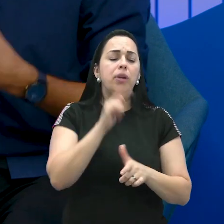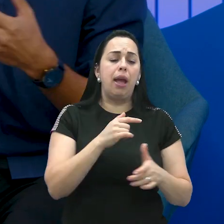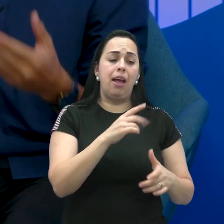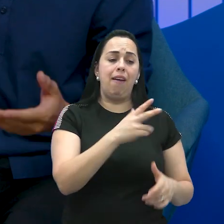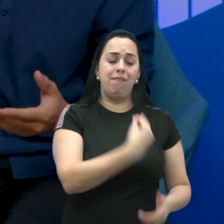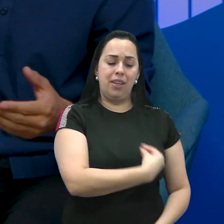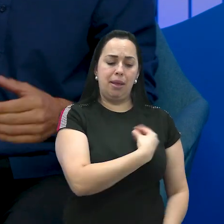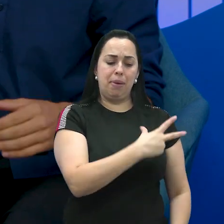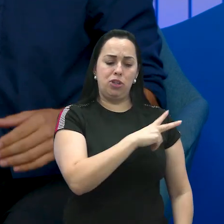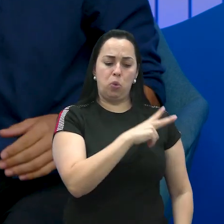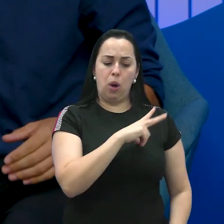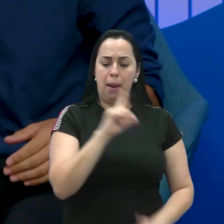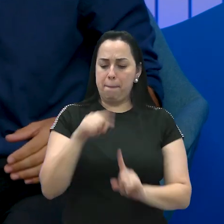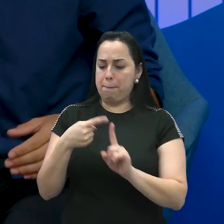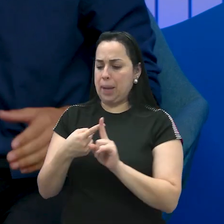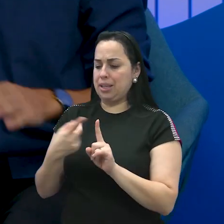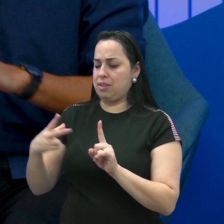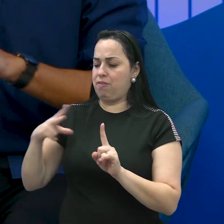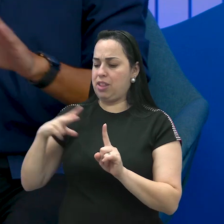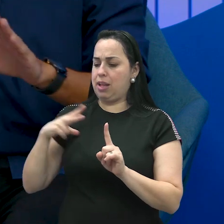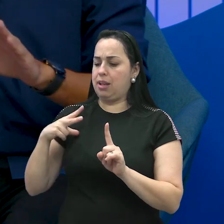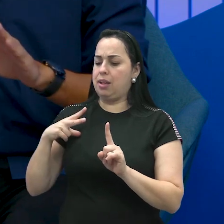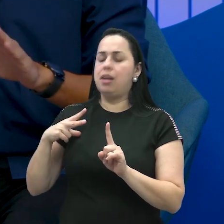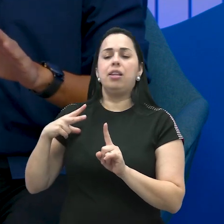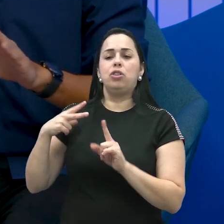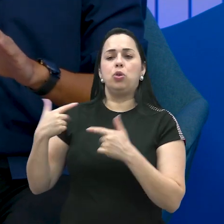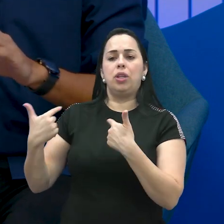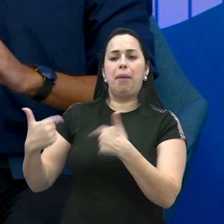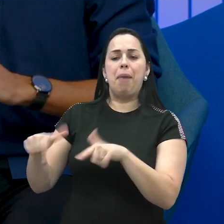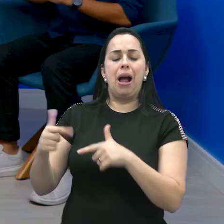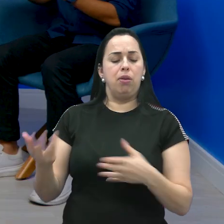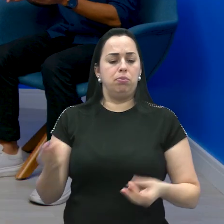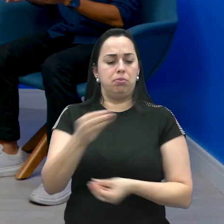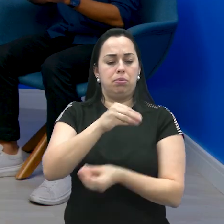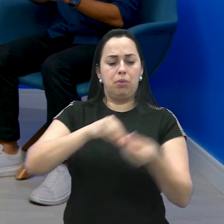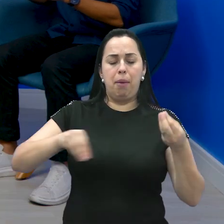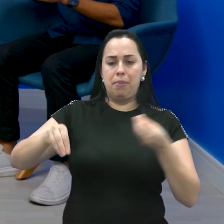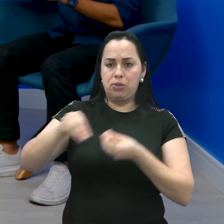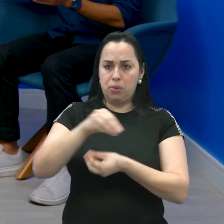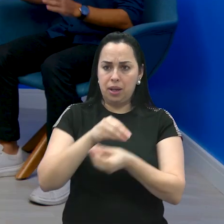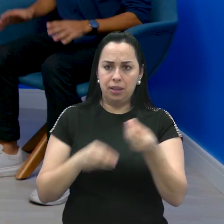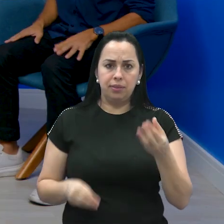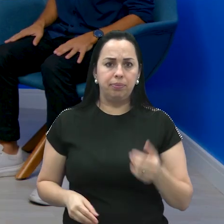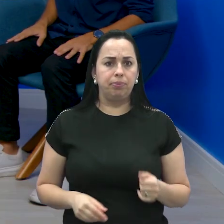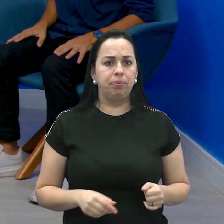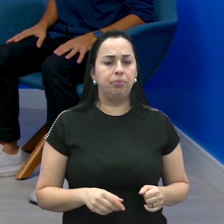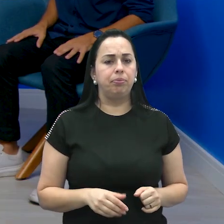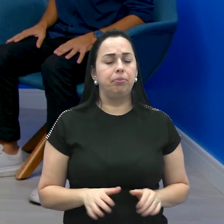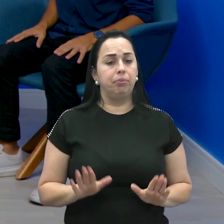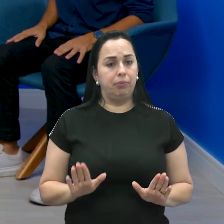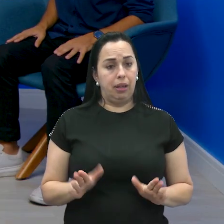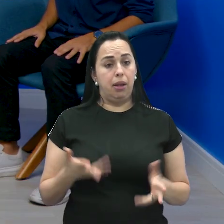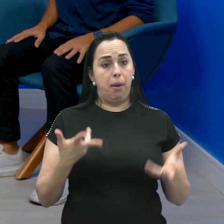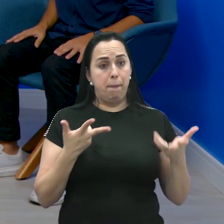sua vida pessoal com vida profissional? Como não misturar home office com vida pessoal, por exemplo? Eu percebo